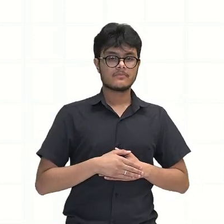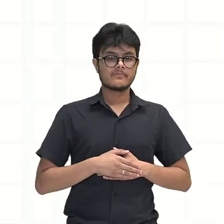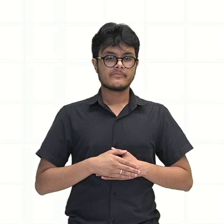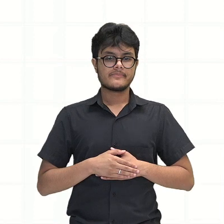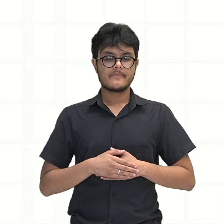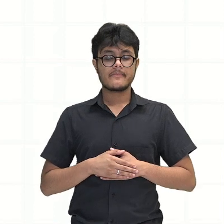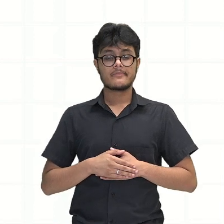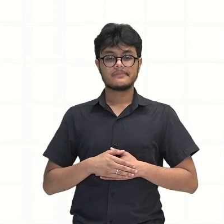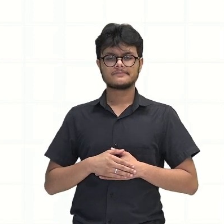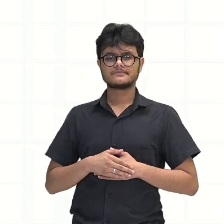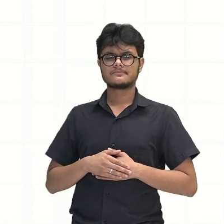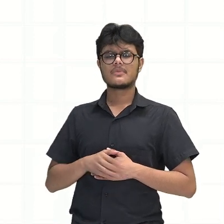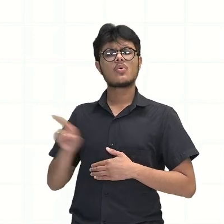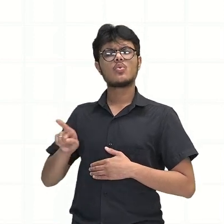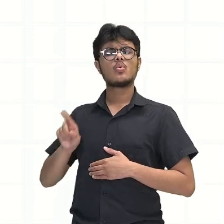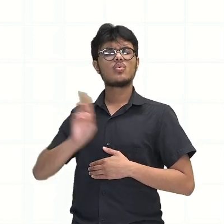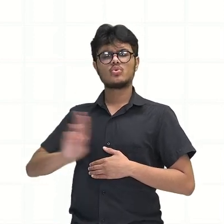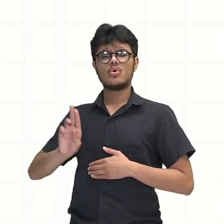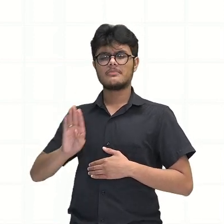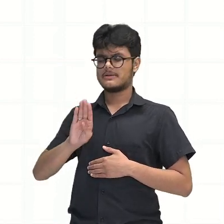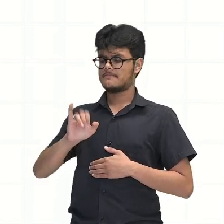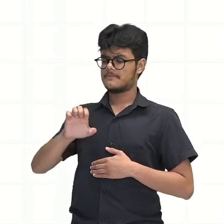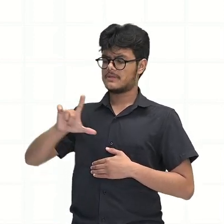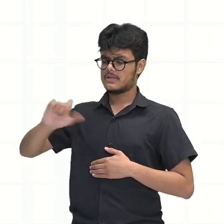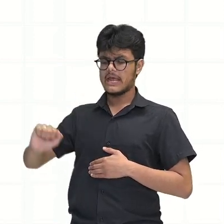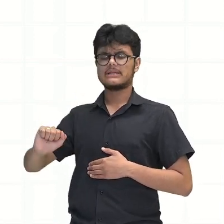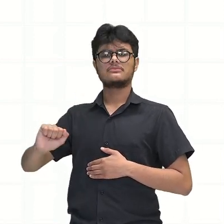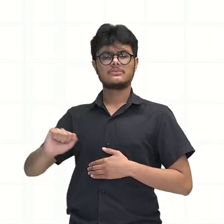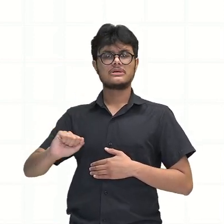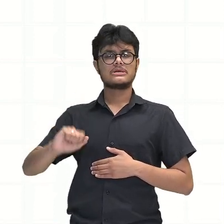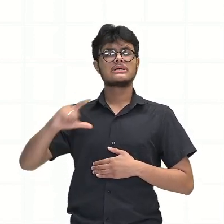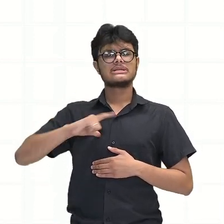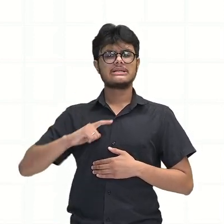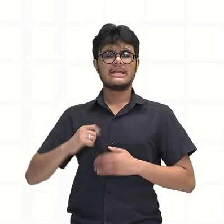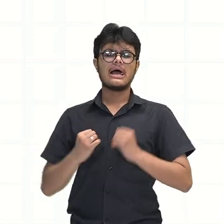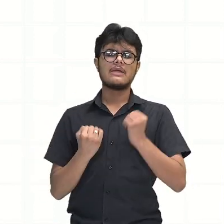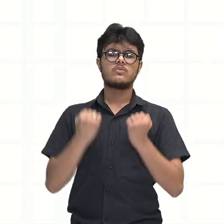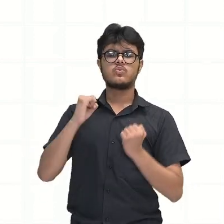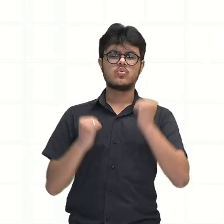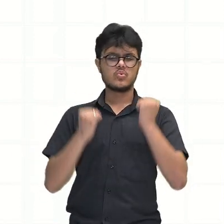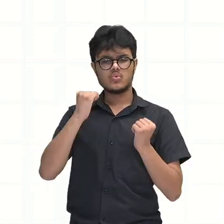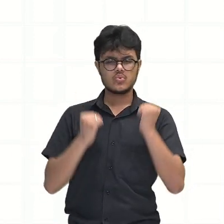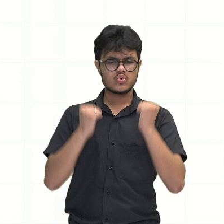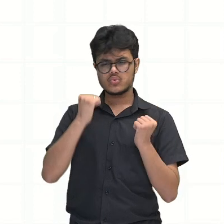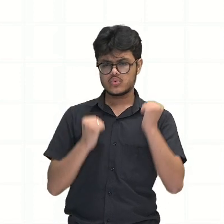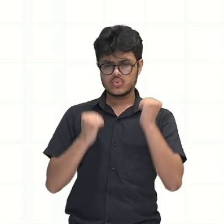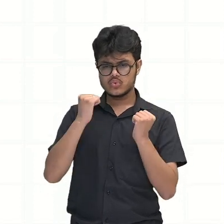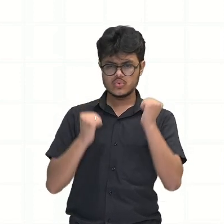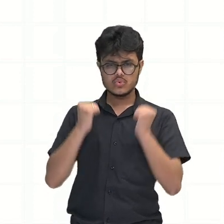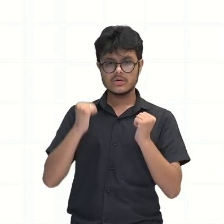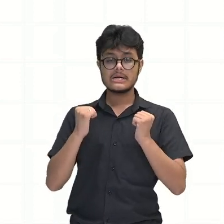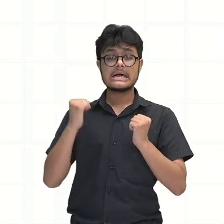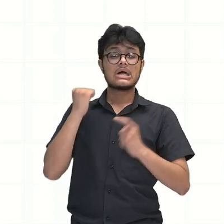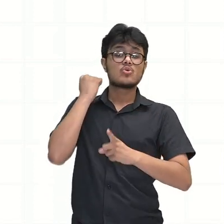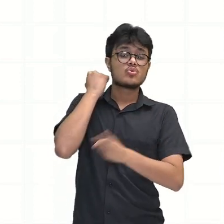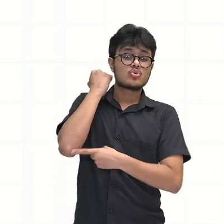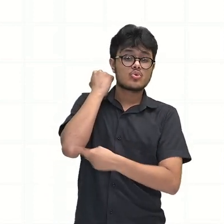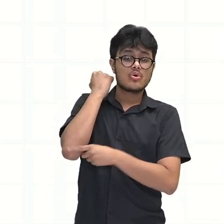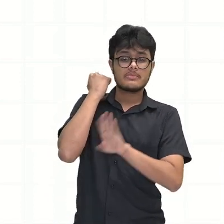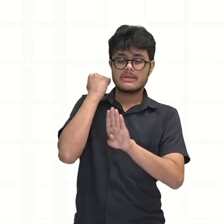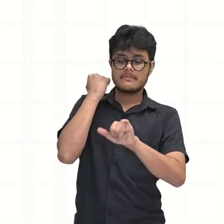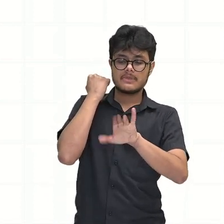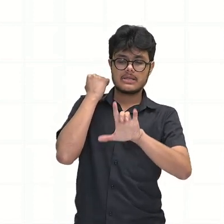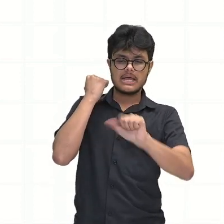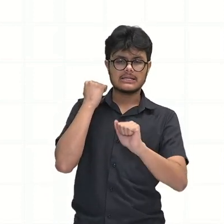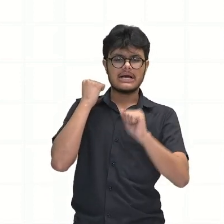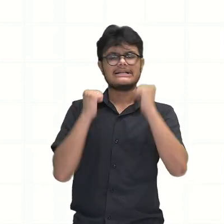essa estrutura que segura o pistão, né, nós chamamos de biela. E é esse movimento